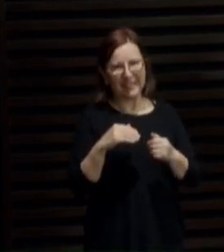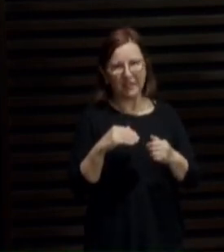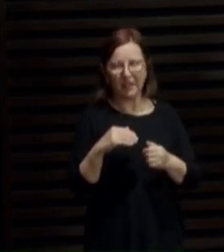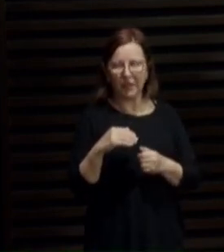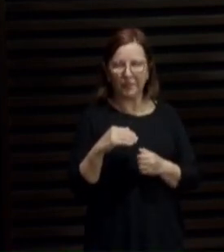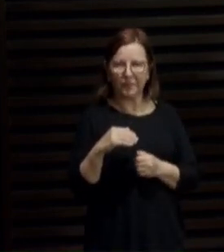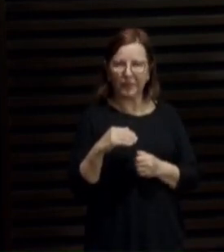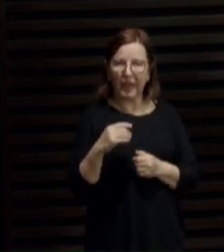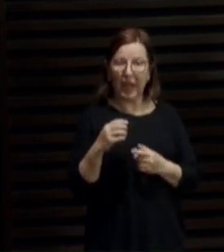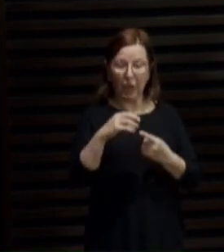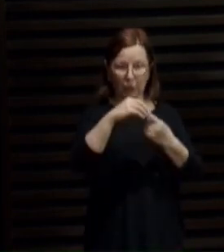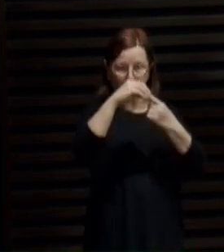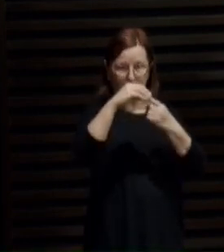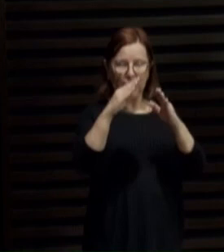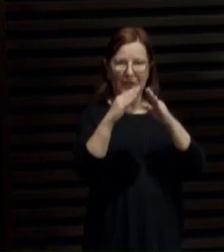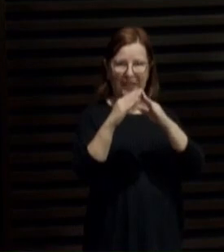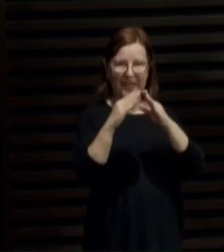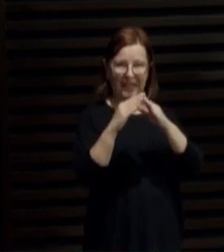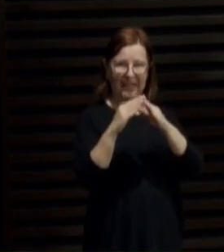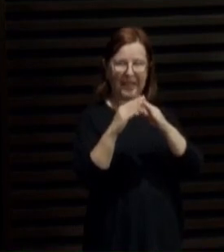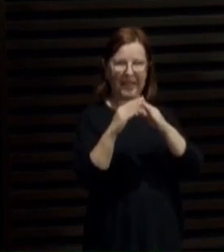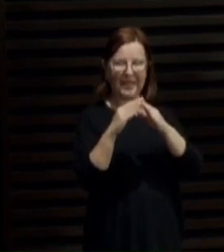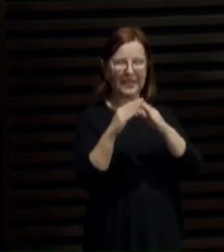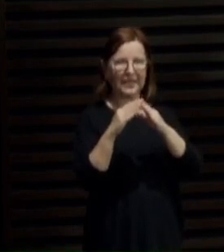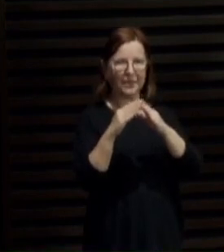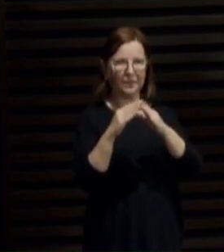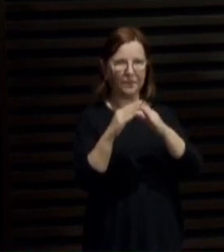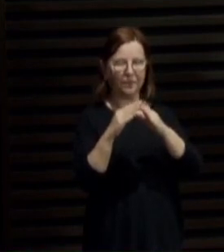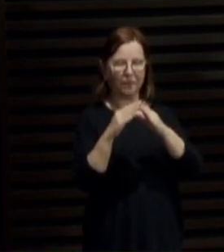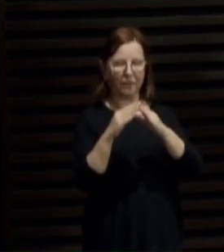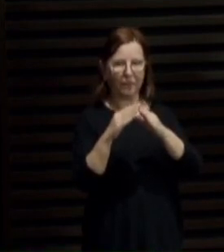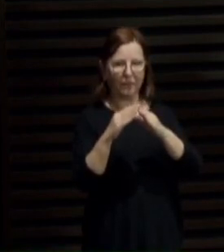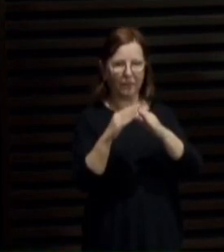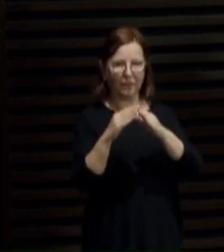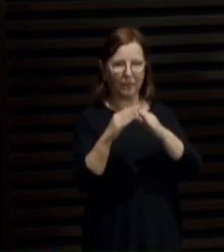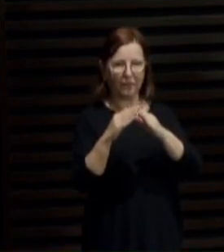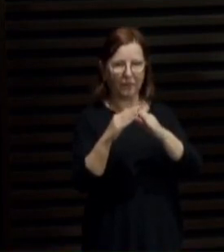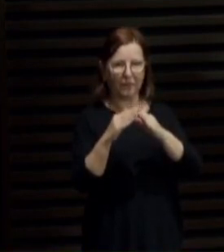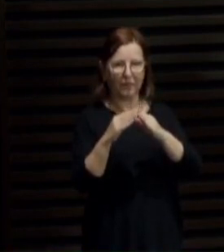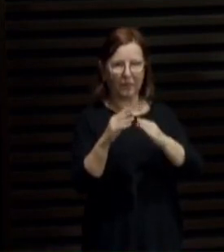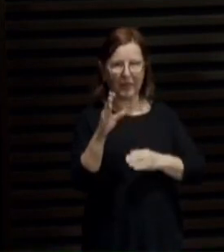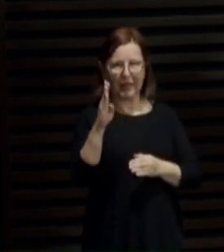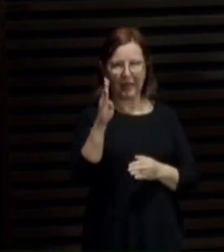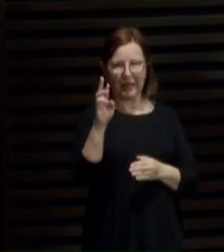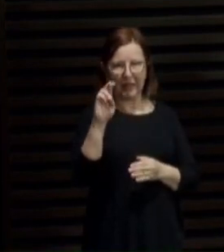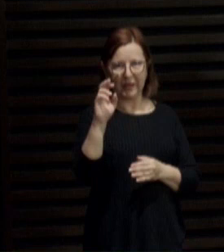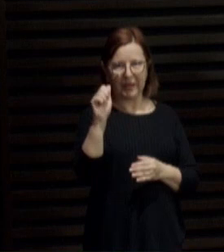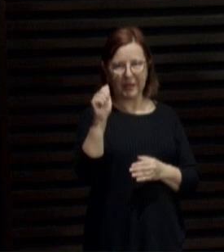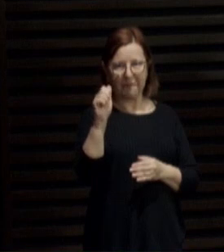o dono da casa pegou uma brasa do braseiro que estava aceso, e empurrou